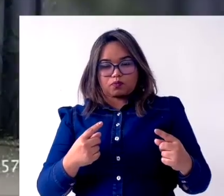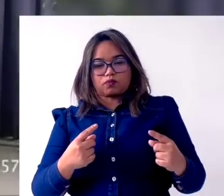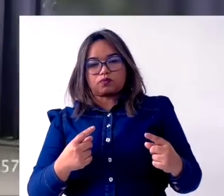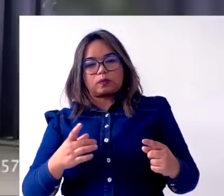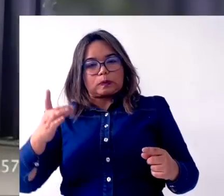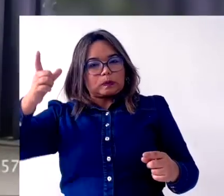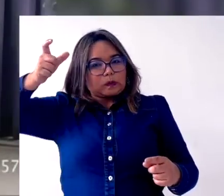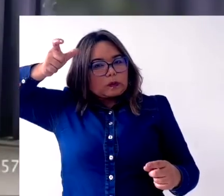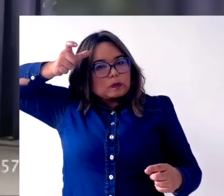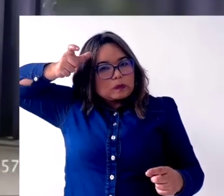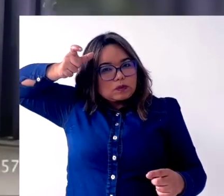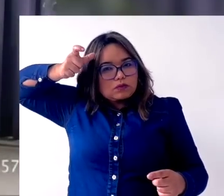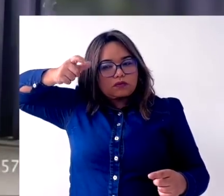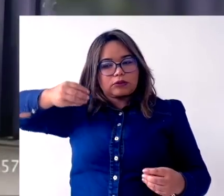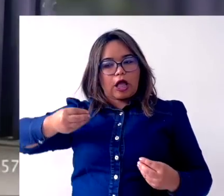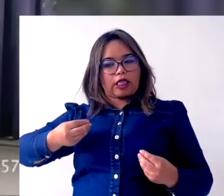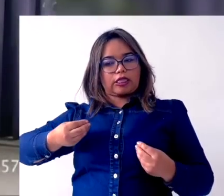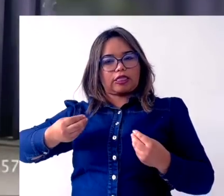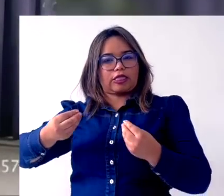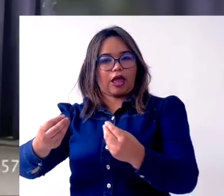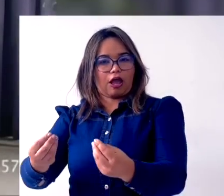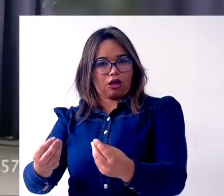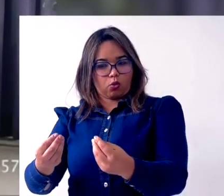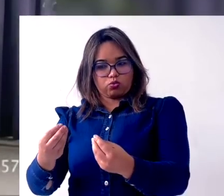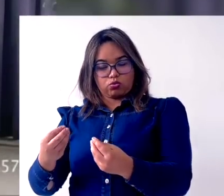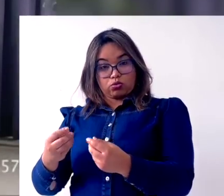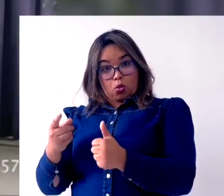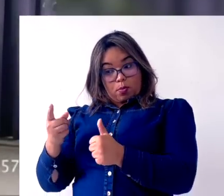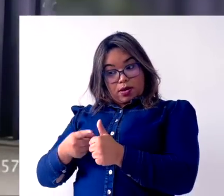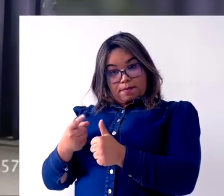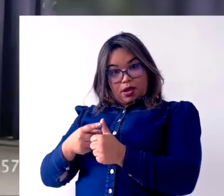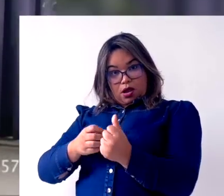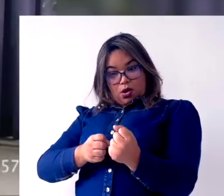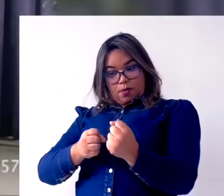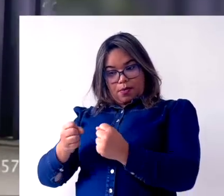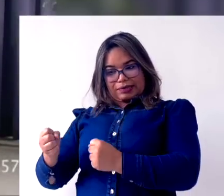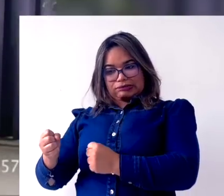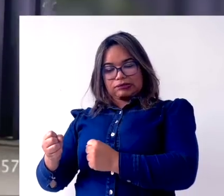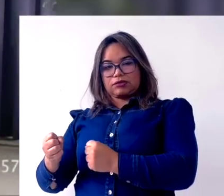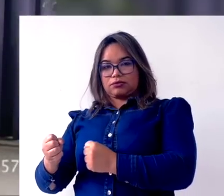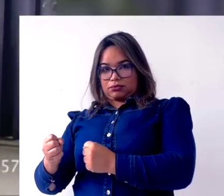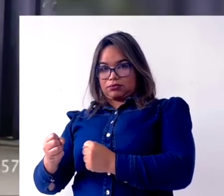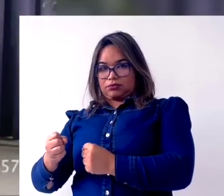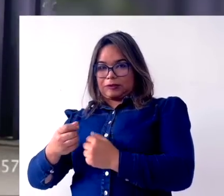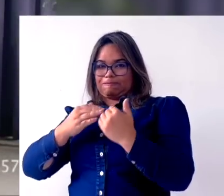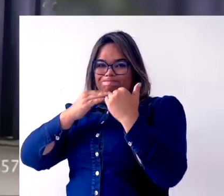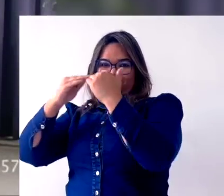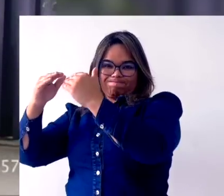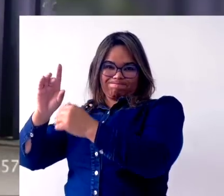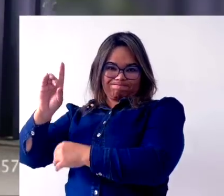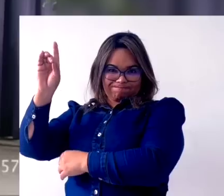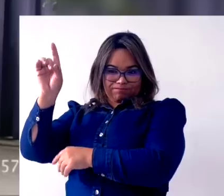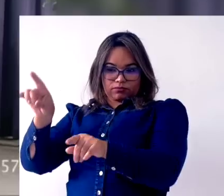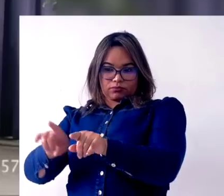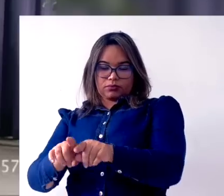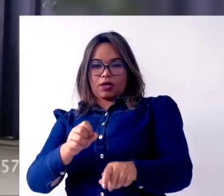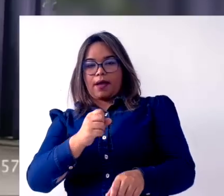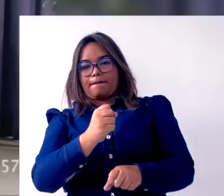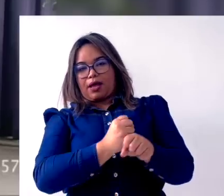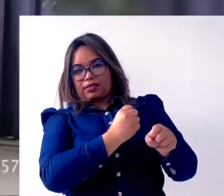é usado para quê? Para blasfemar a Deus e para perseguir os santos. Não foi isso que ele